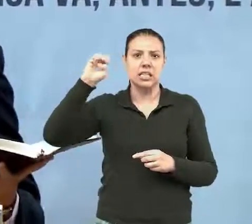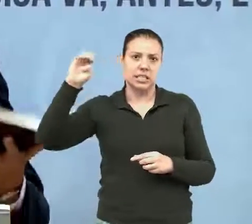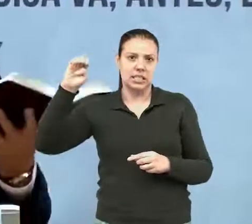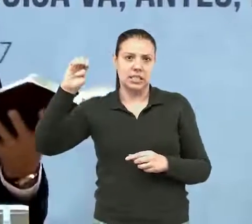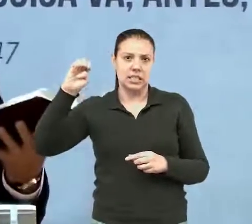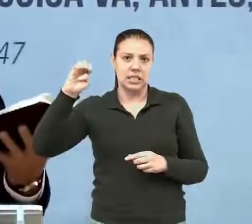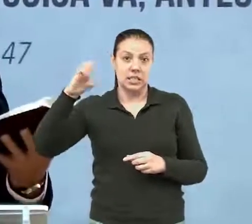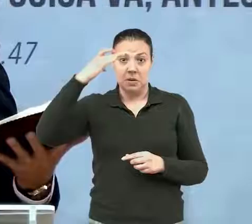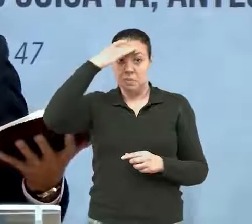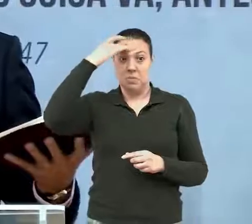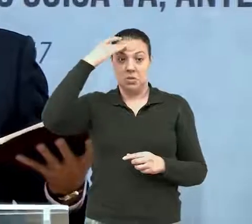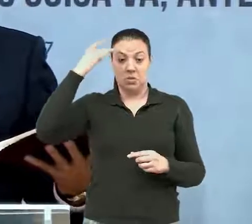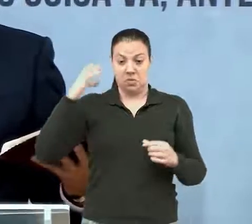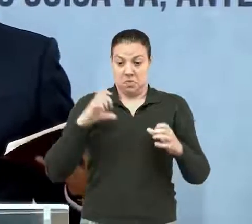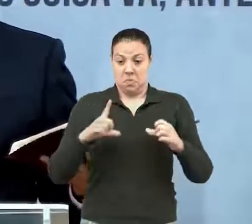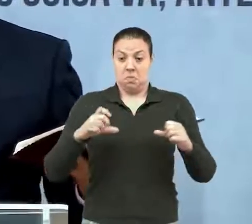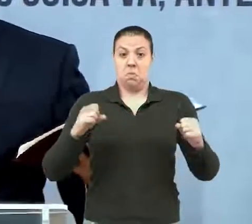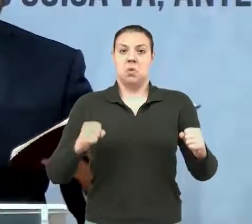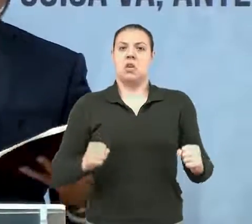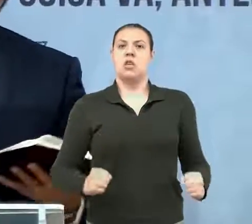Empresários poderosos,